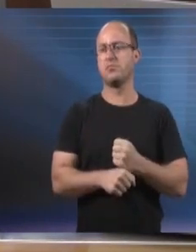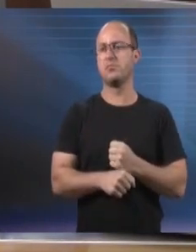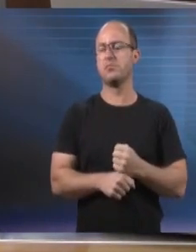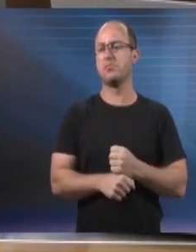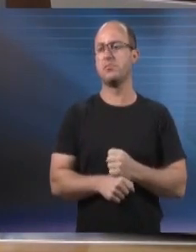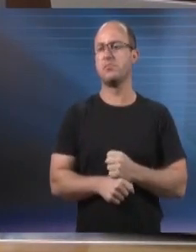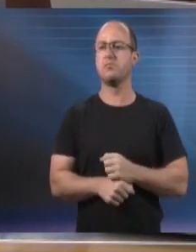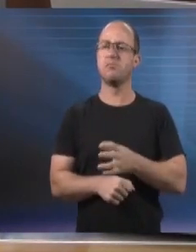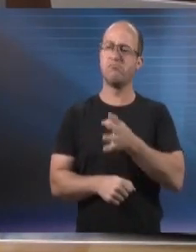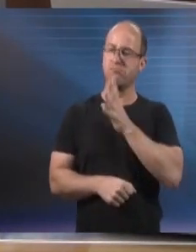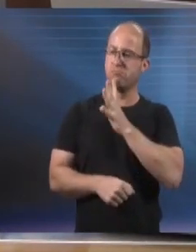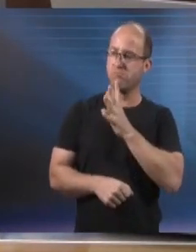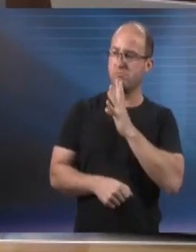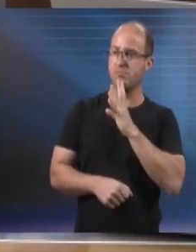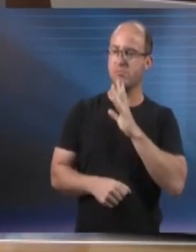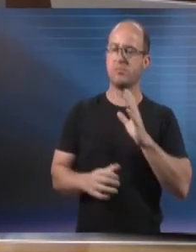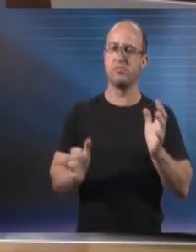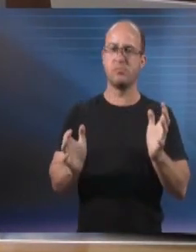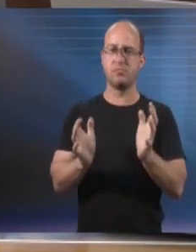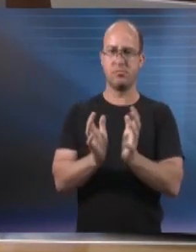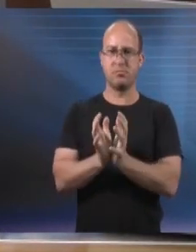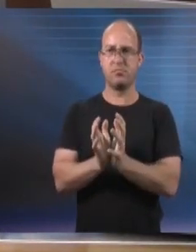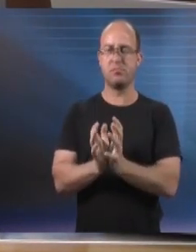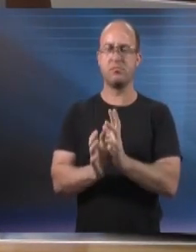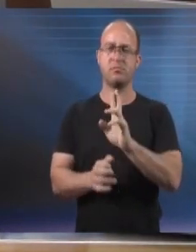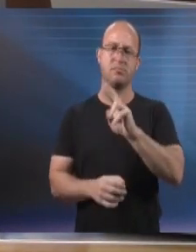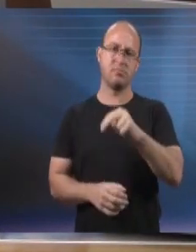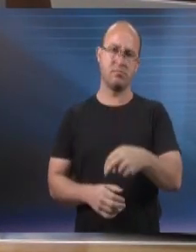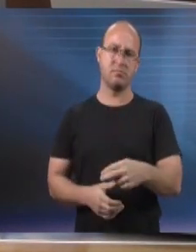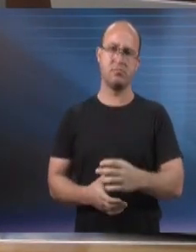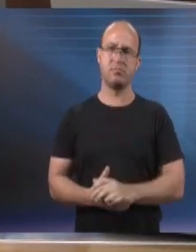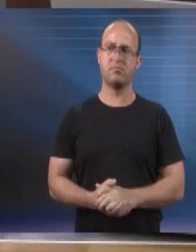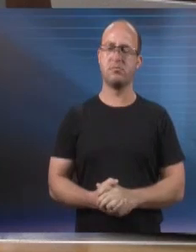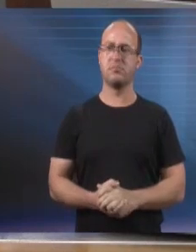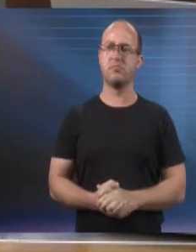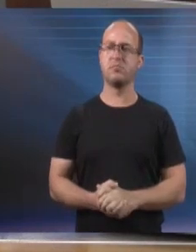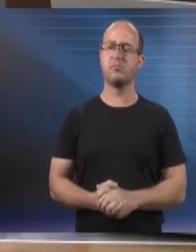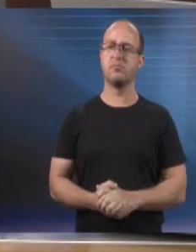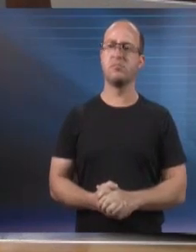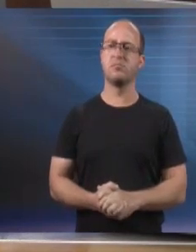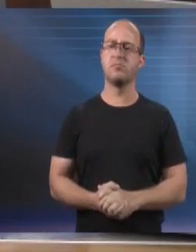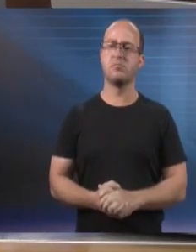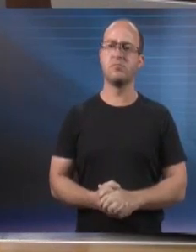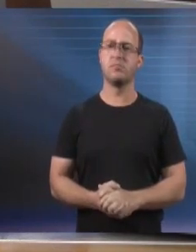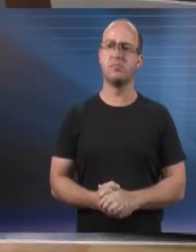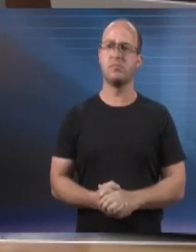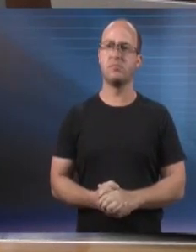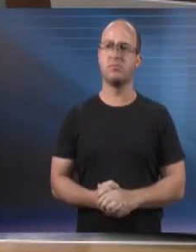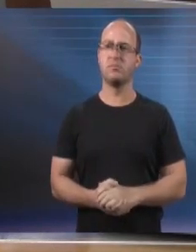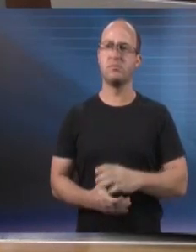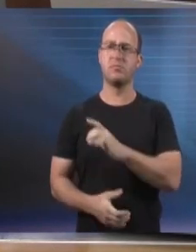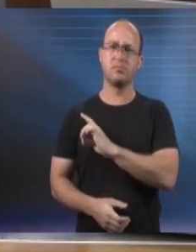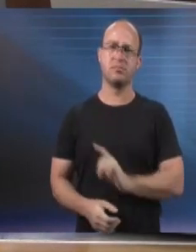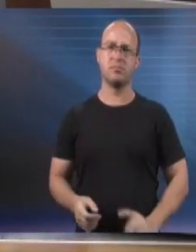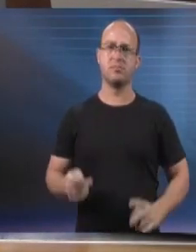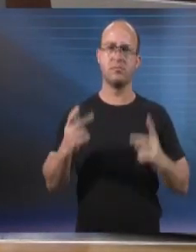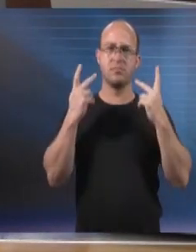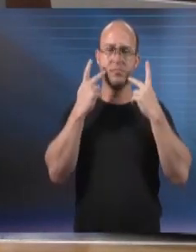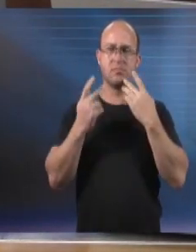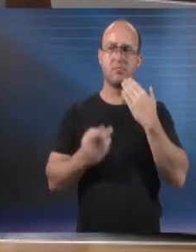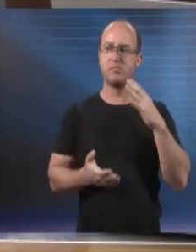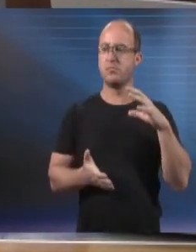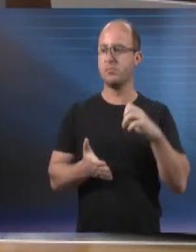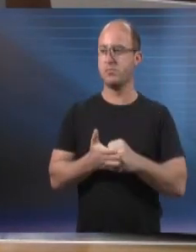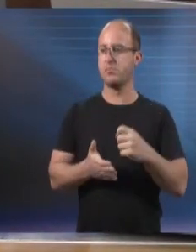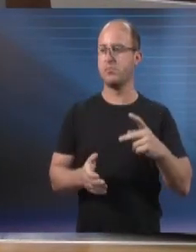reconhecida e devidamente regulamentada da categoria no Rio Grande do Norte. Requerimento do deputado Hermano Moraes: requer que seja registrado nos